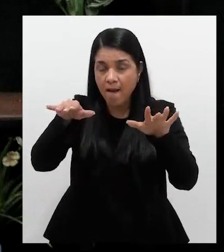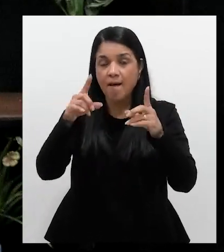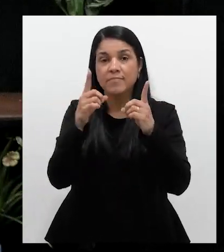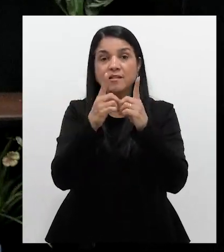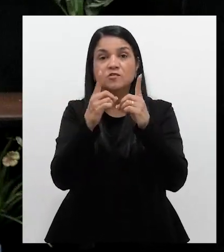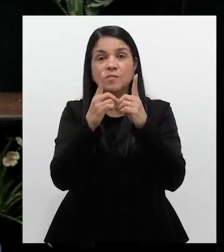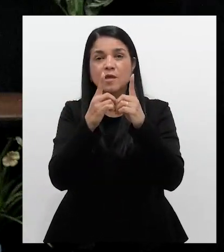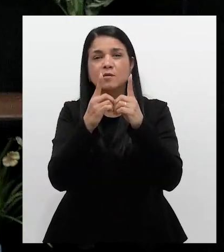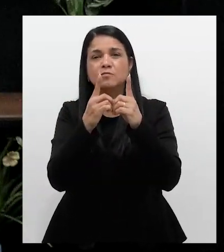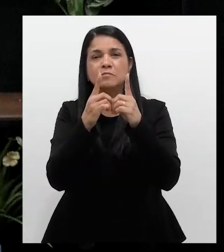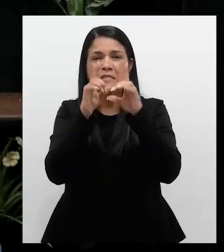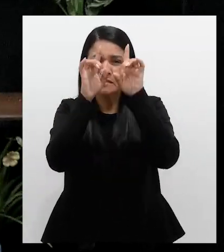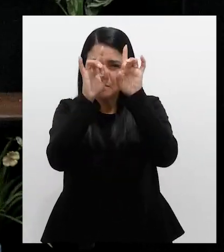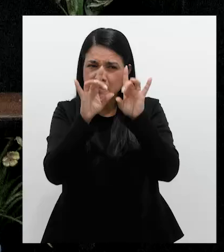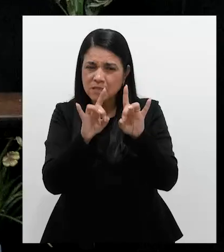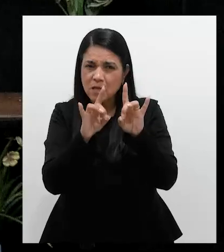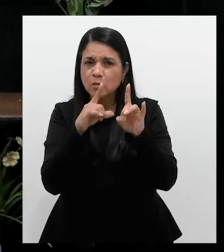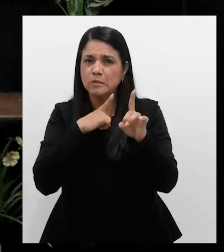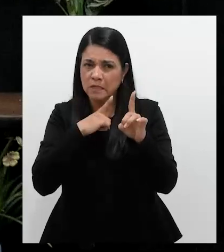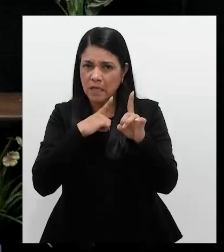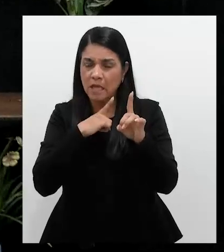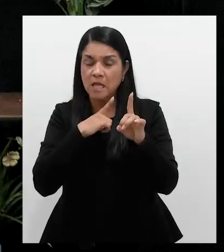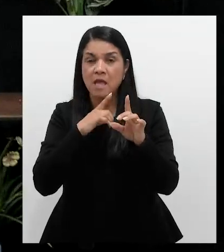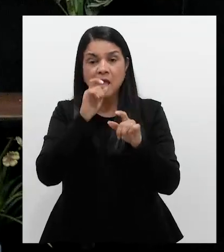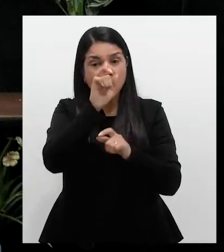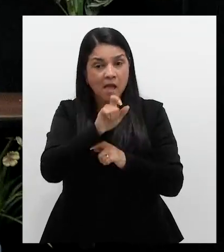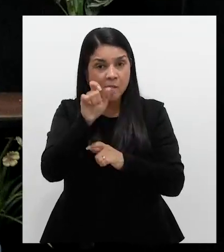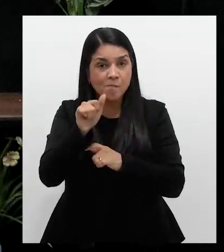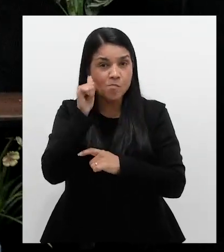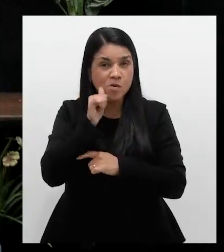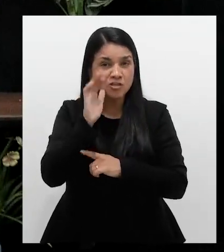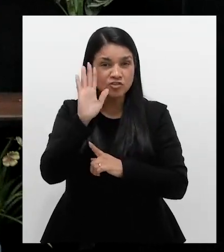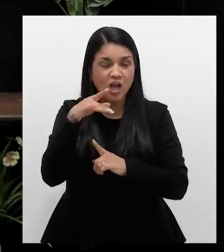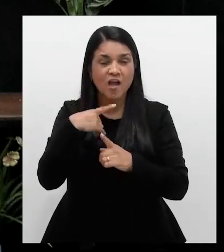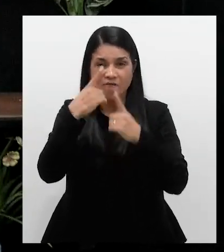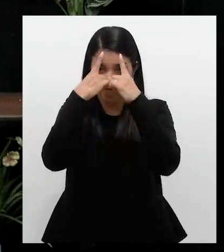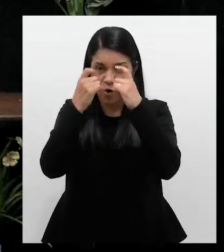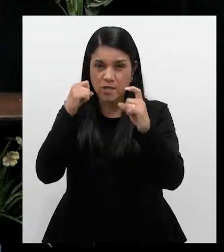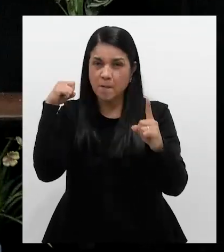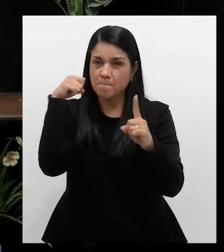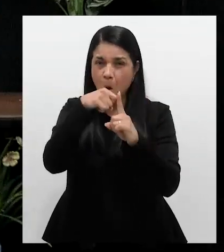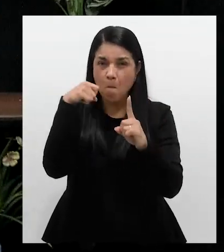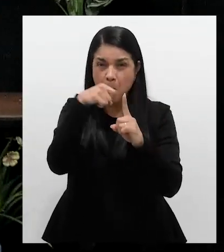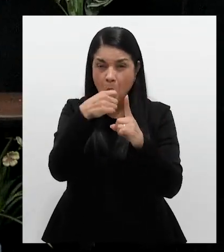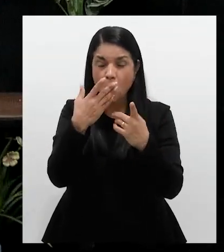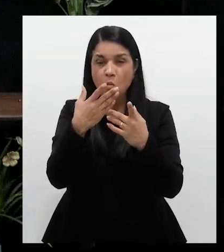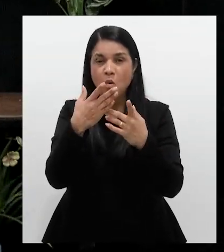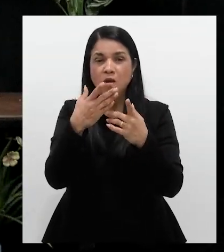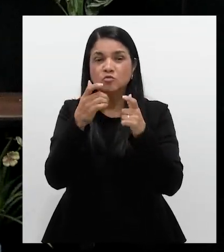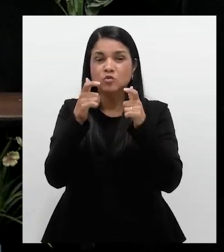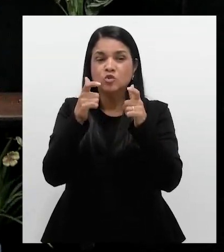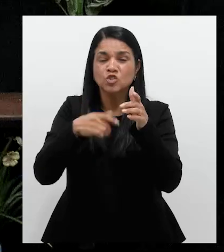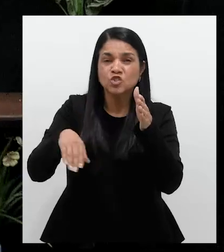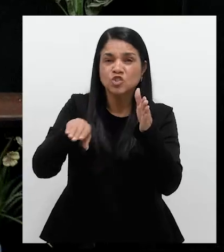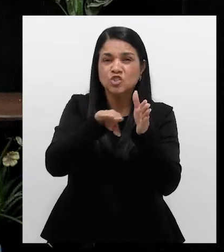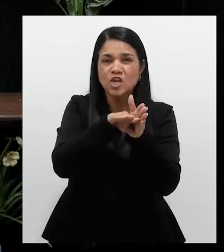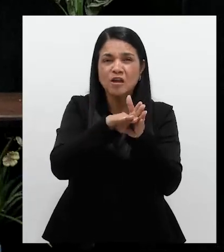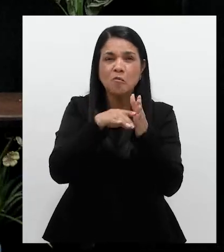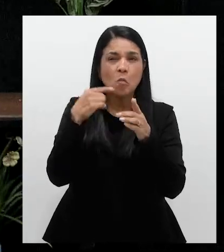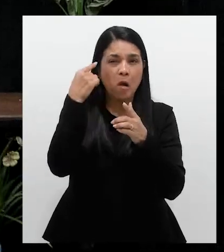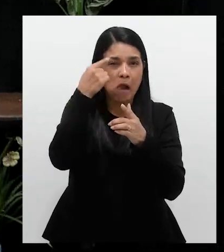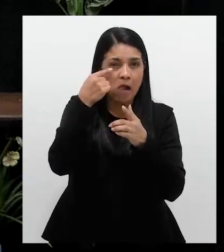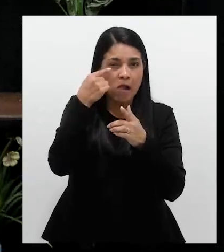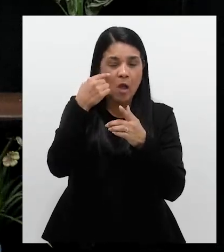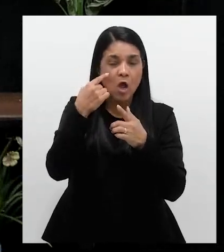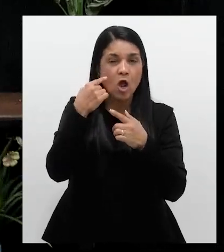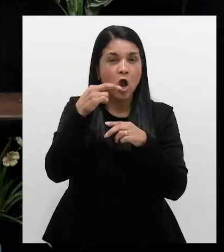alguma coisa mais específica? Porque a mulher já sofreu a questão da violência, aí chega no local, né, às vezes com o rosto marcado,